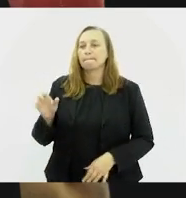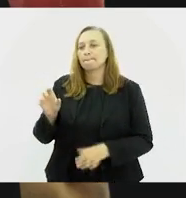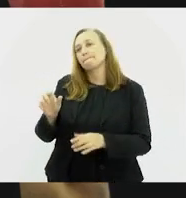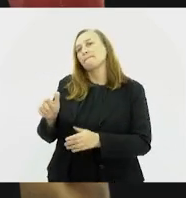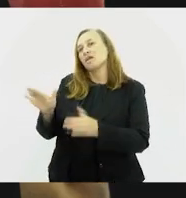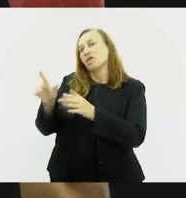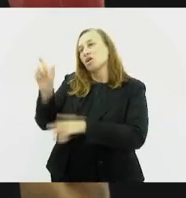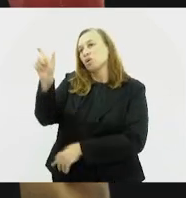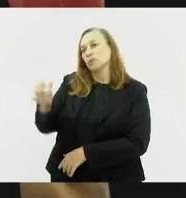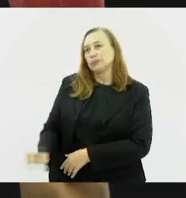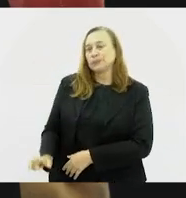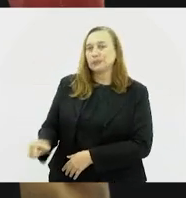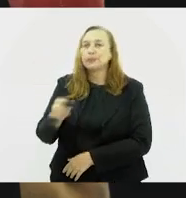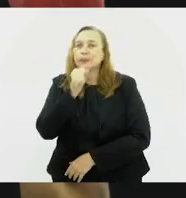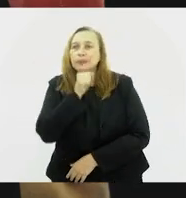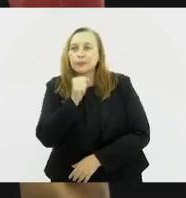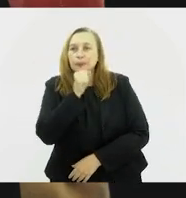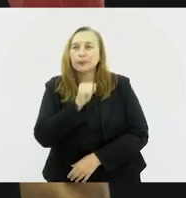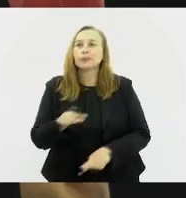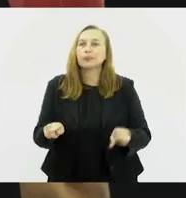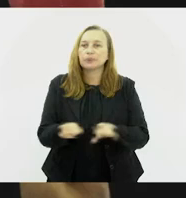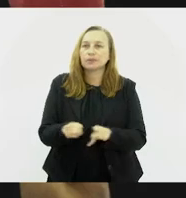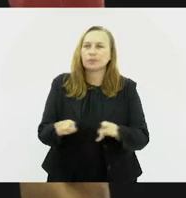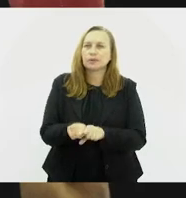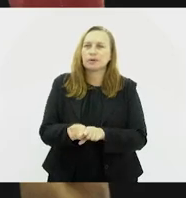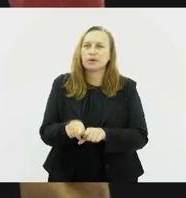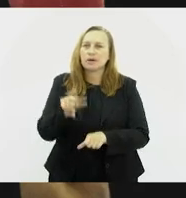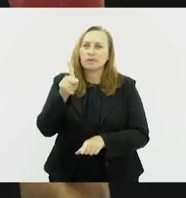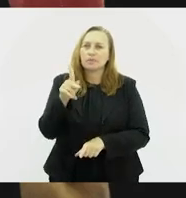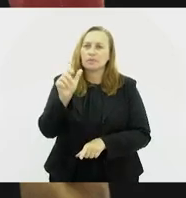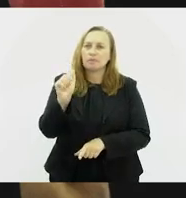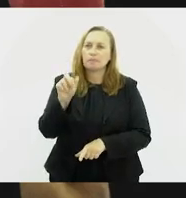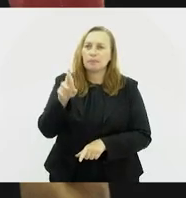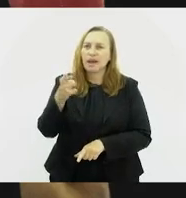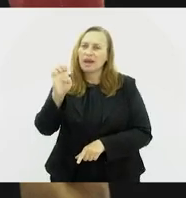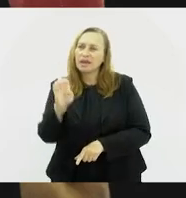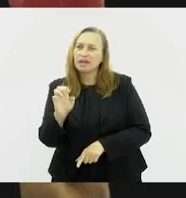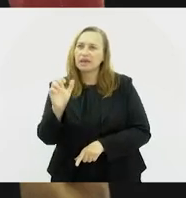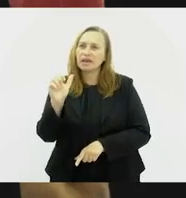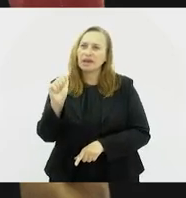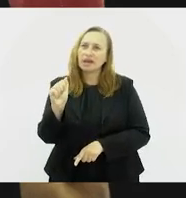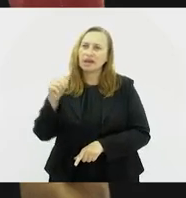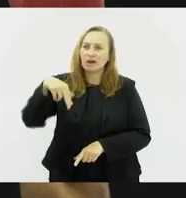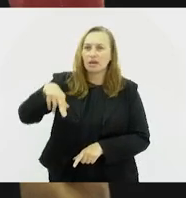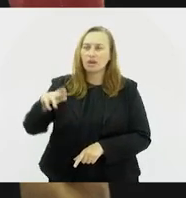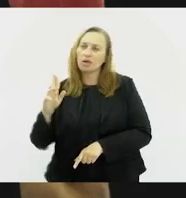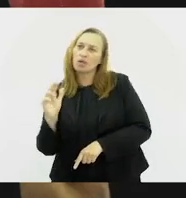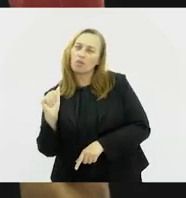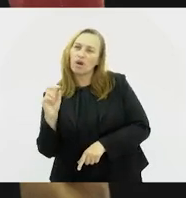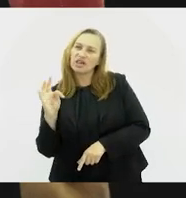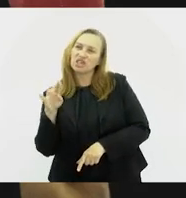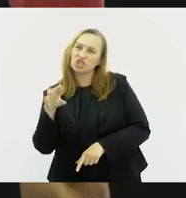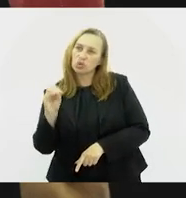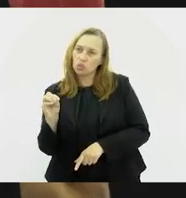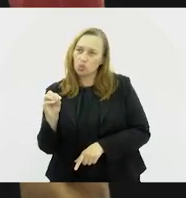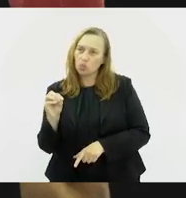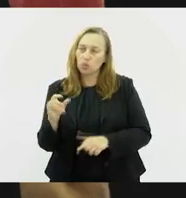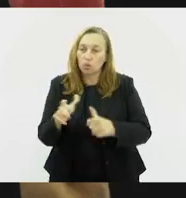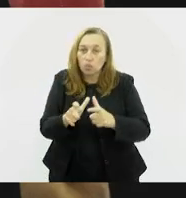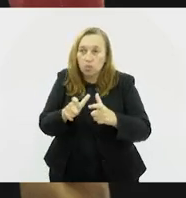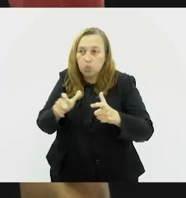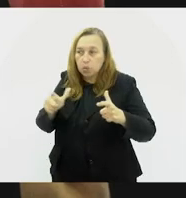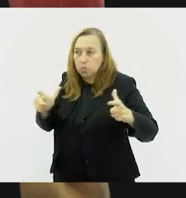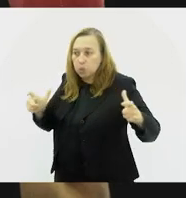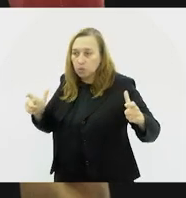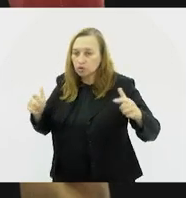hidroginástica. No nosso parque aquático, para quem não conhece, eu faço um convite. Né, são 11 mil metros quadrados, com 3 piscinas,